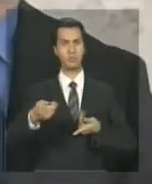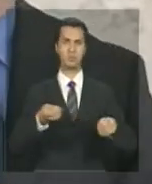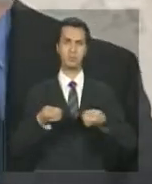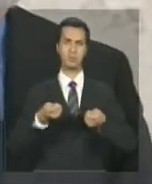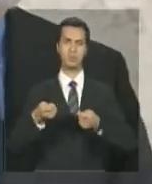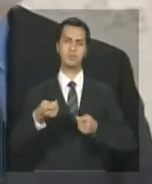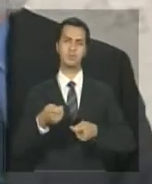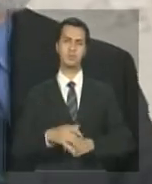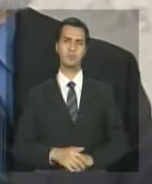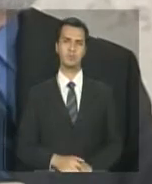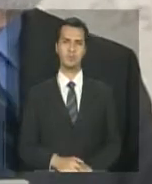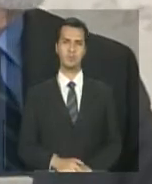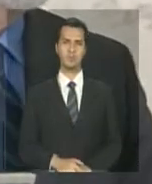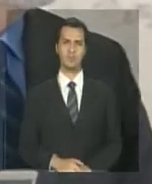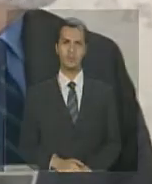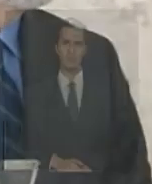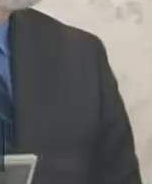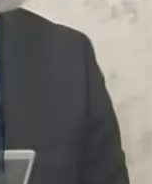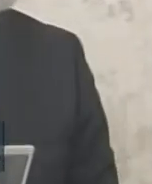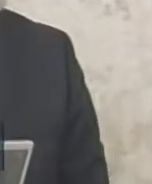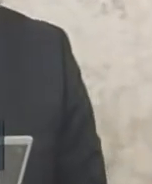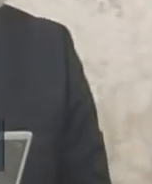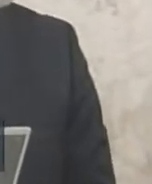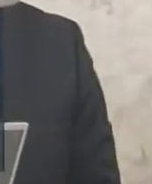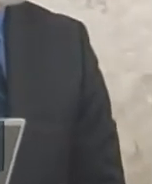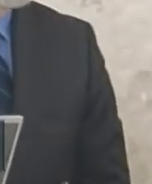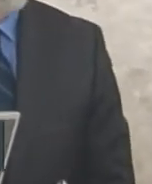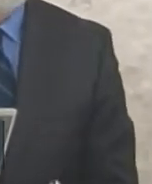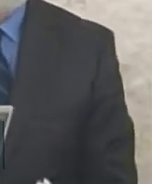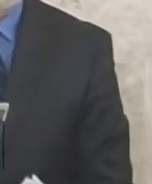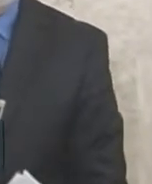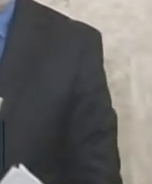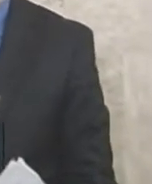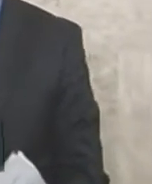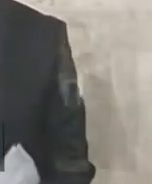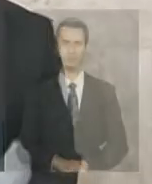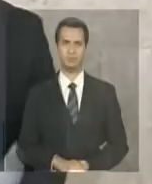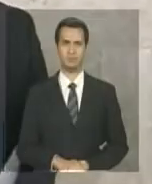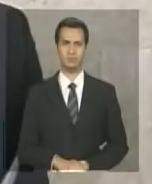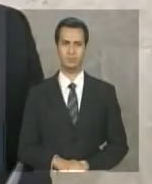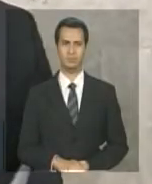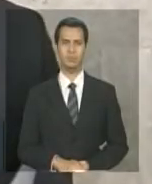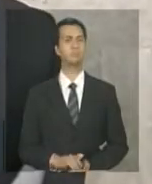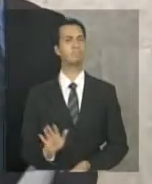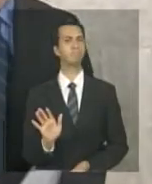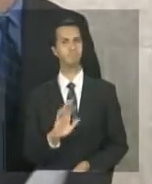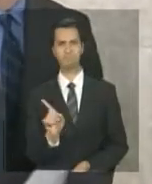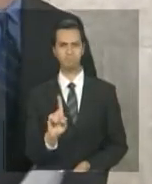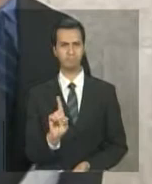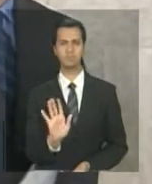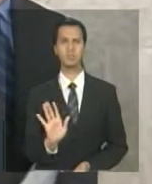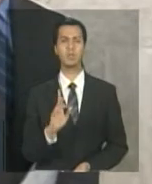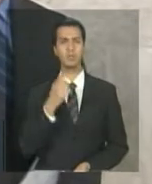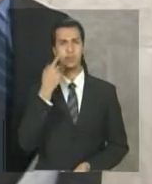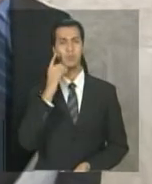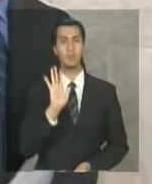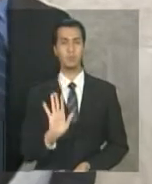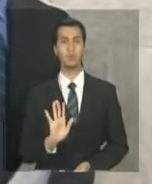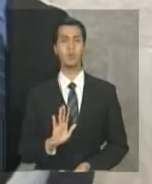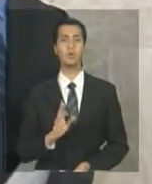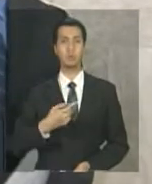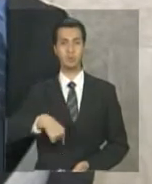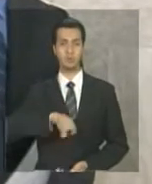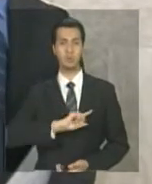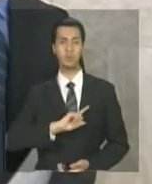entender, o acordo foi rompido, Não. foi possível uma Não, veja bem, nós